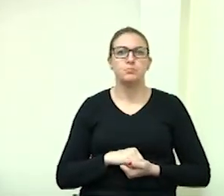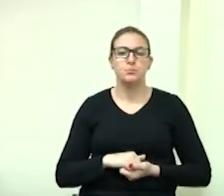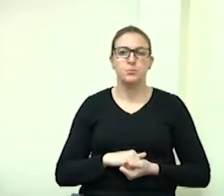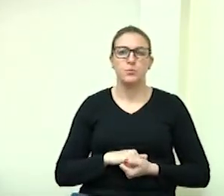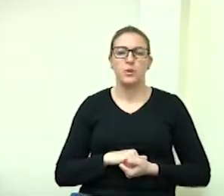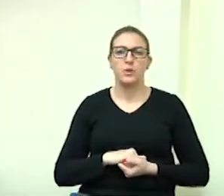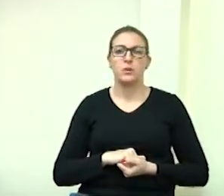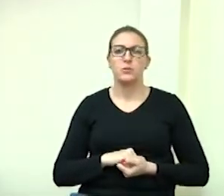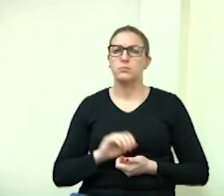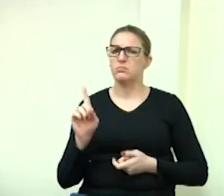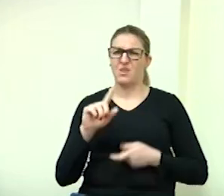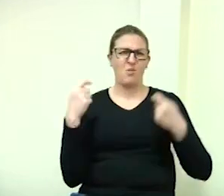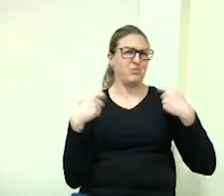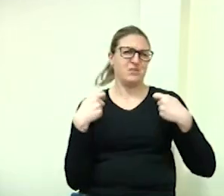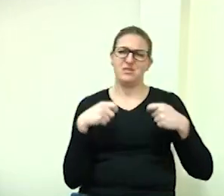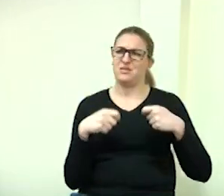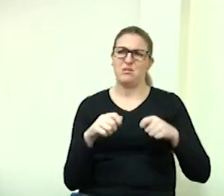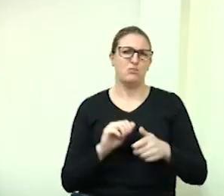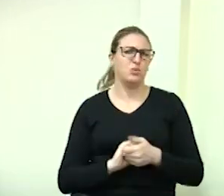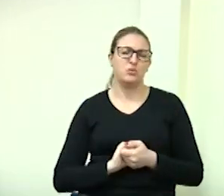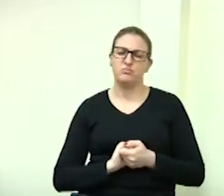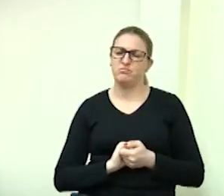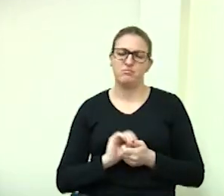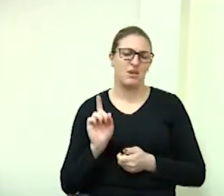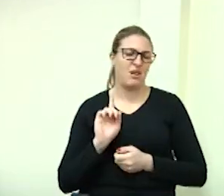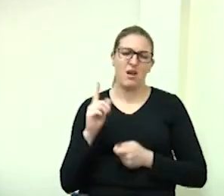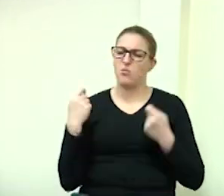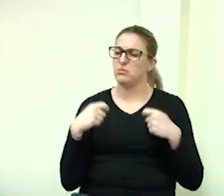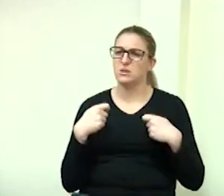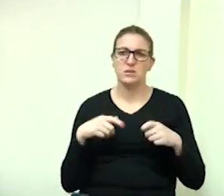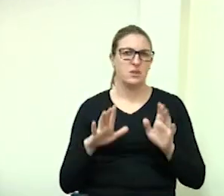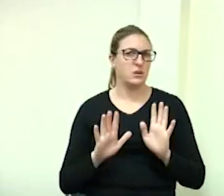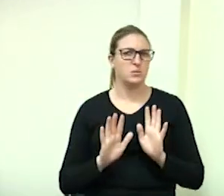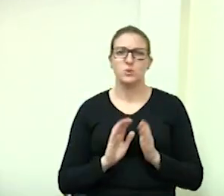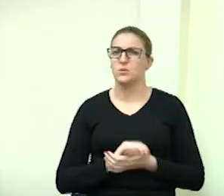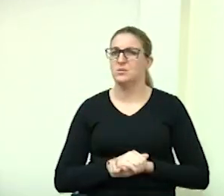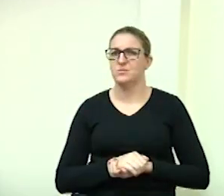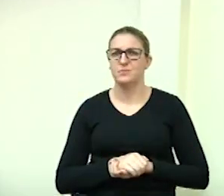não precisamos mais isso não precisamos mais